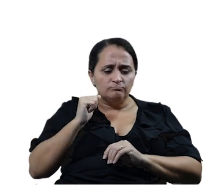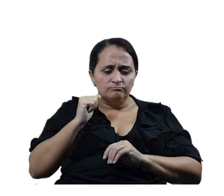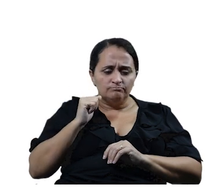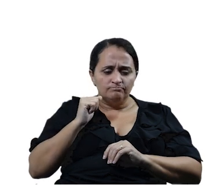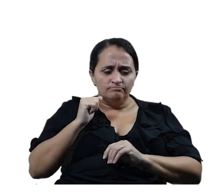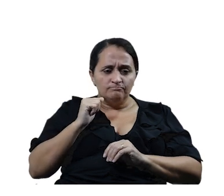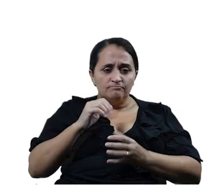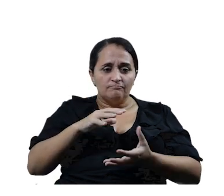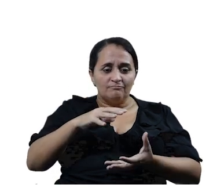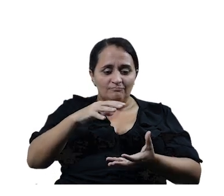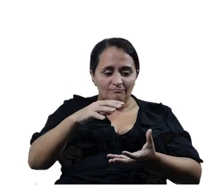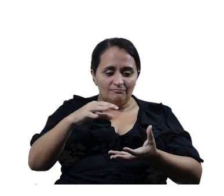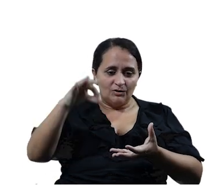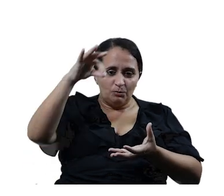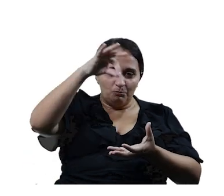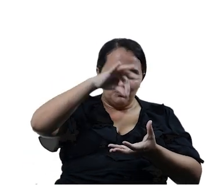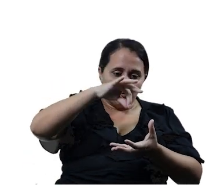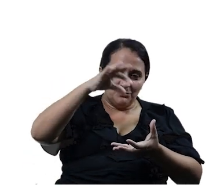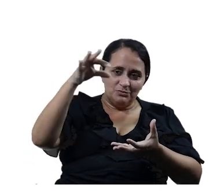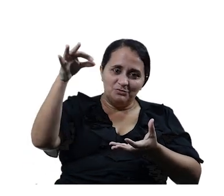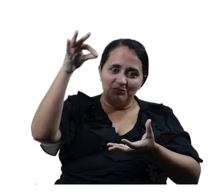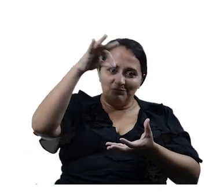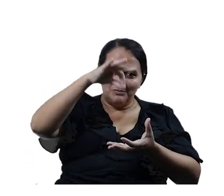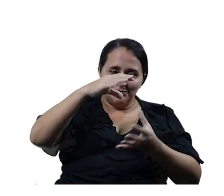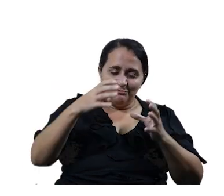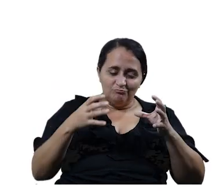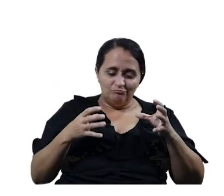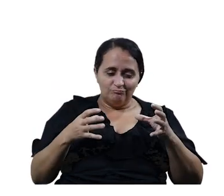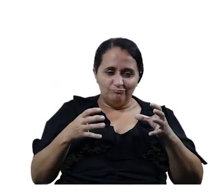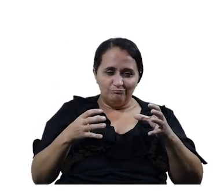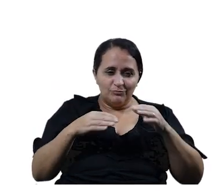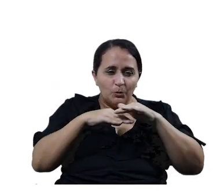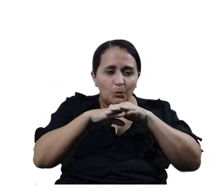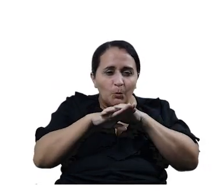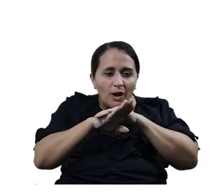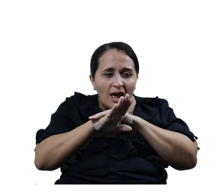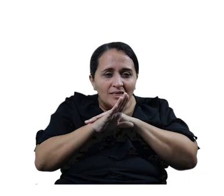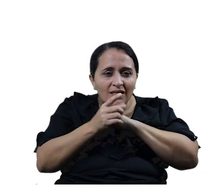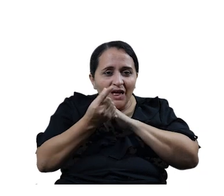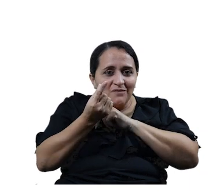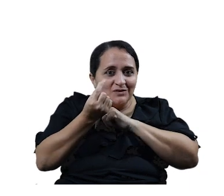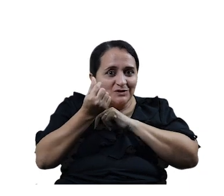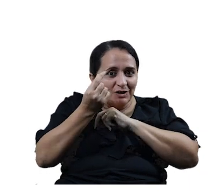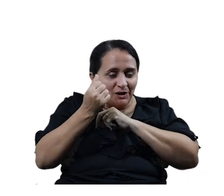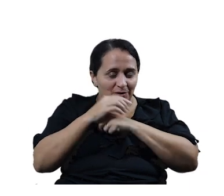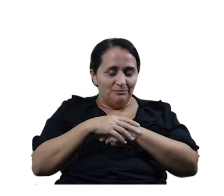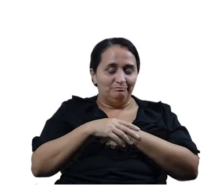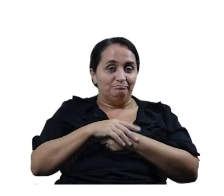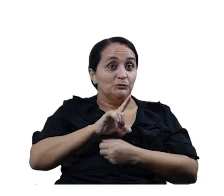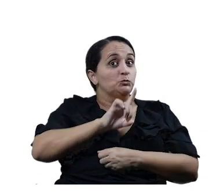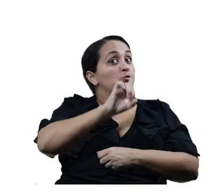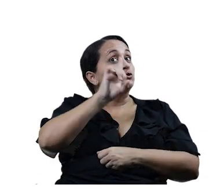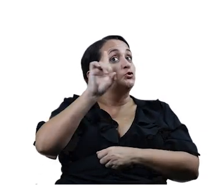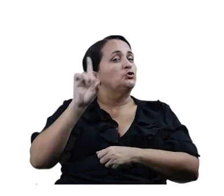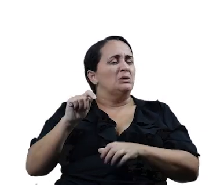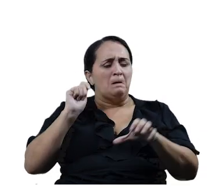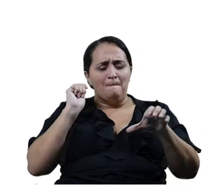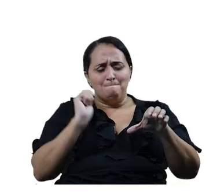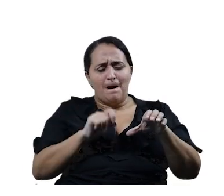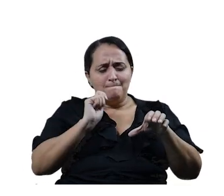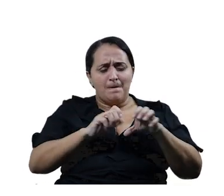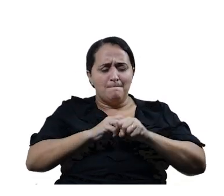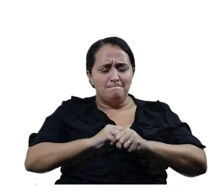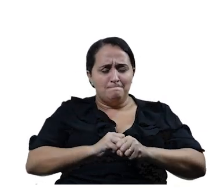o cofrinho, se deparou com essas moedas. Olha aí a quantidade de moedas que